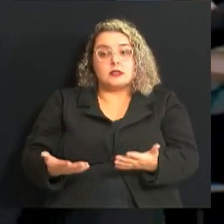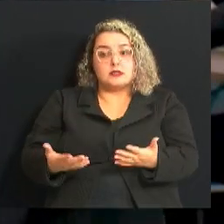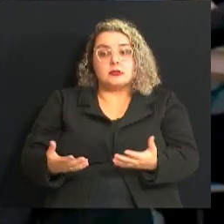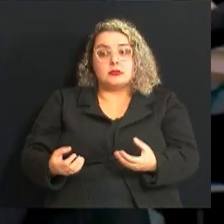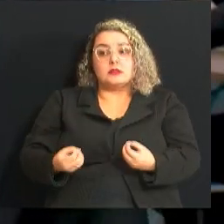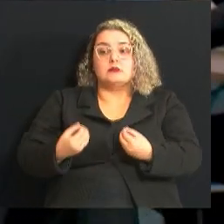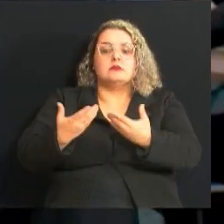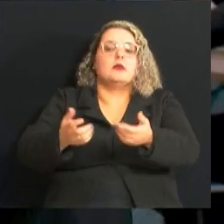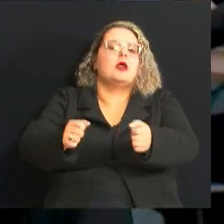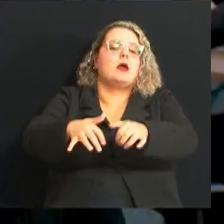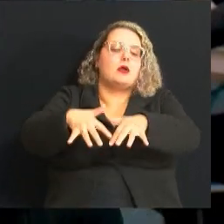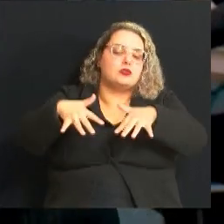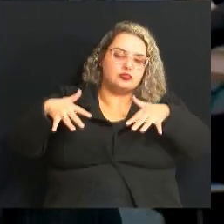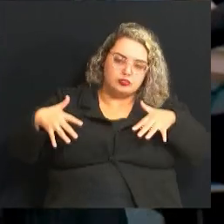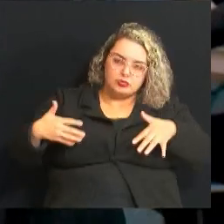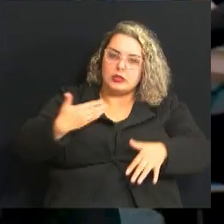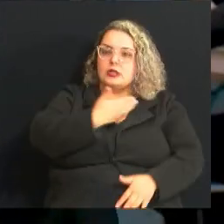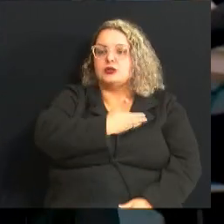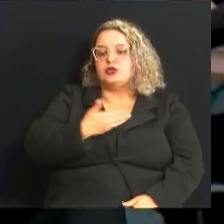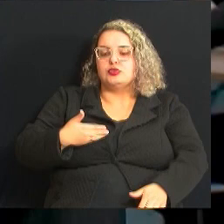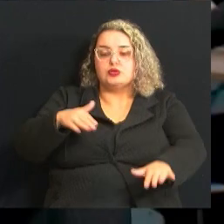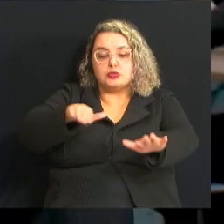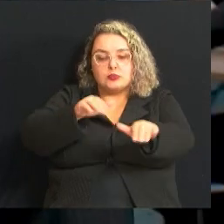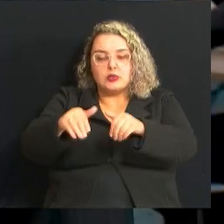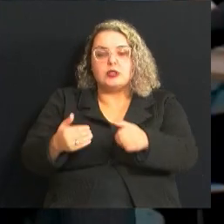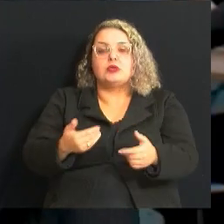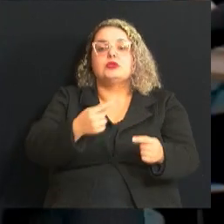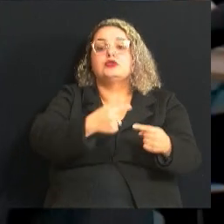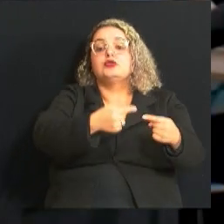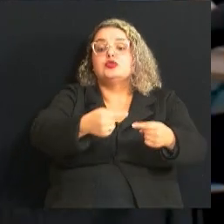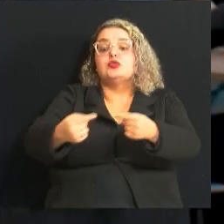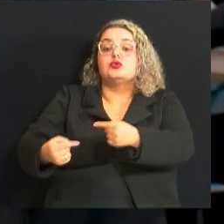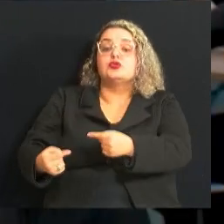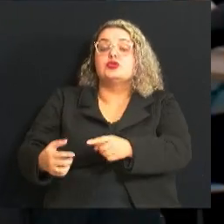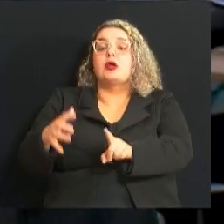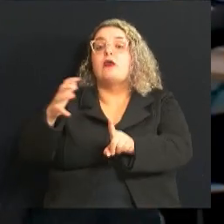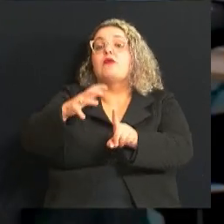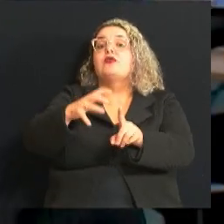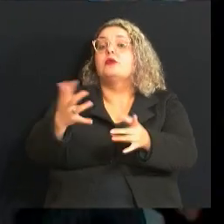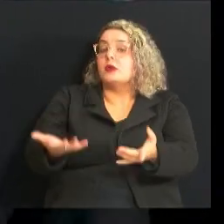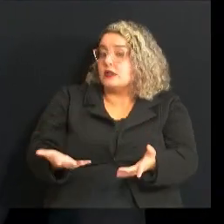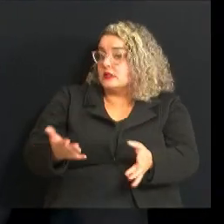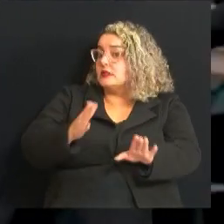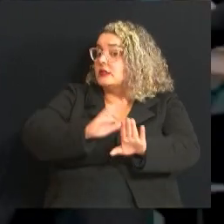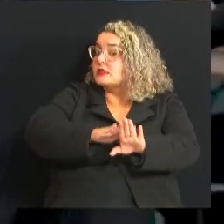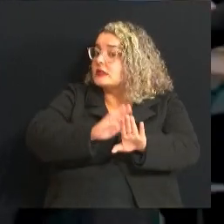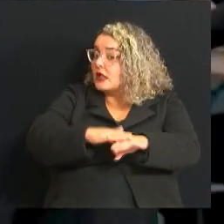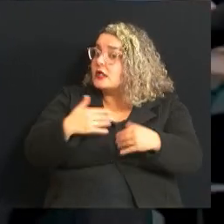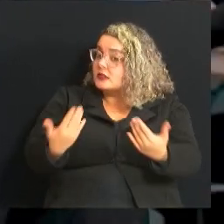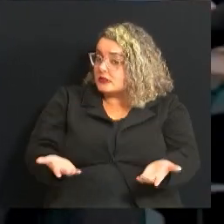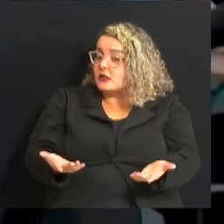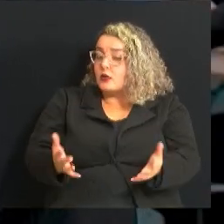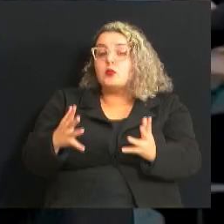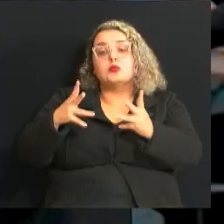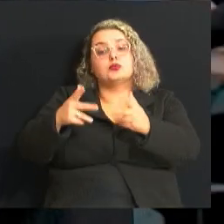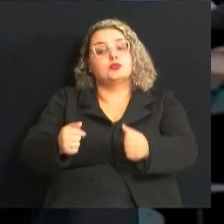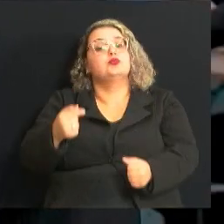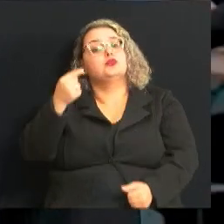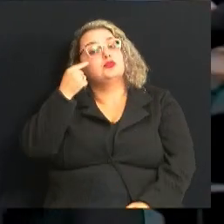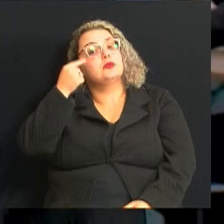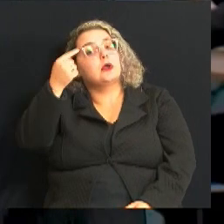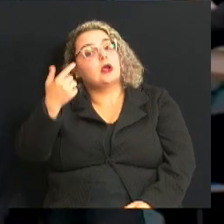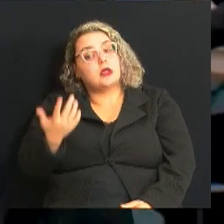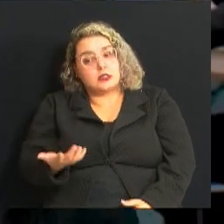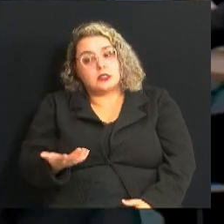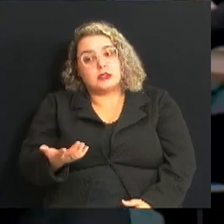audiências públicas, chamar a população e discutir os impactos dessa medida. Então tudo vem no sentido de você deixar